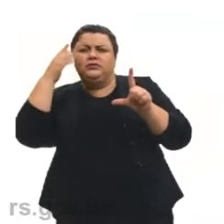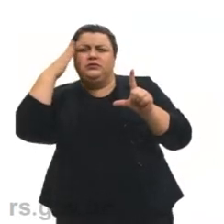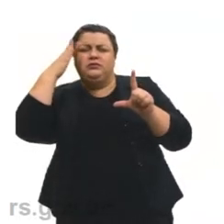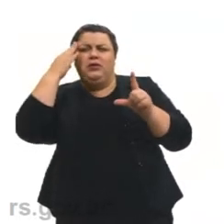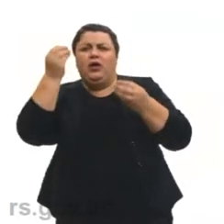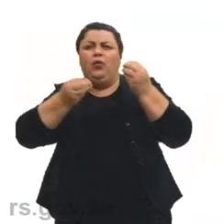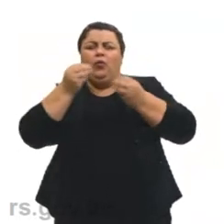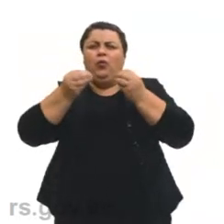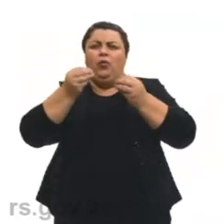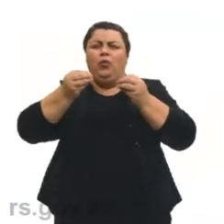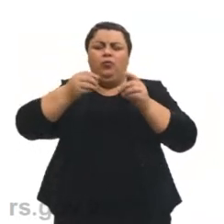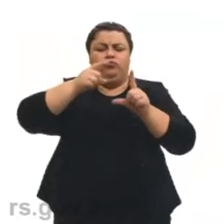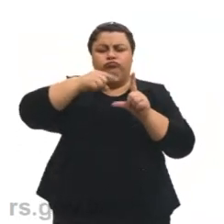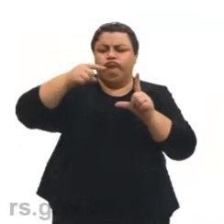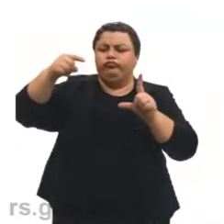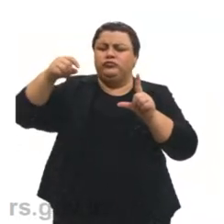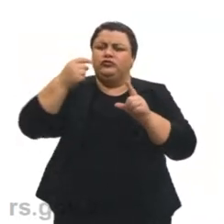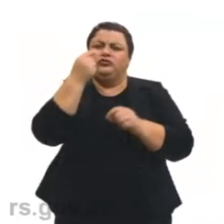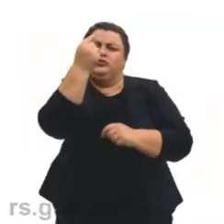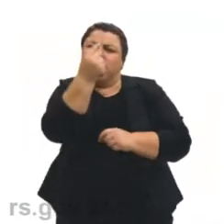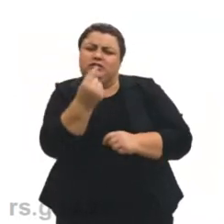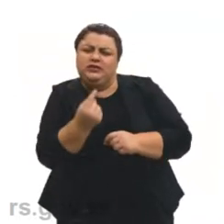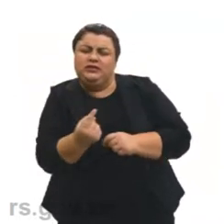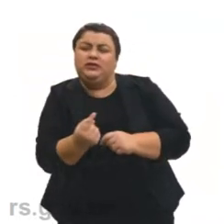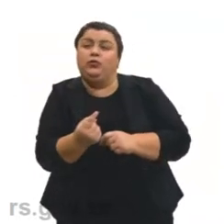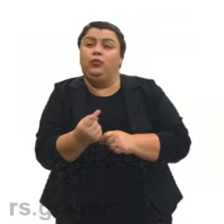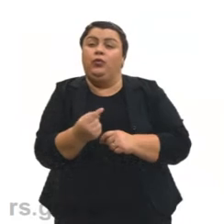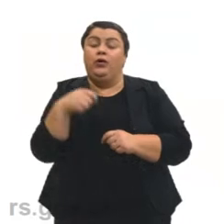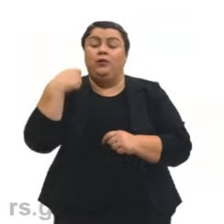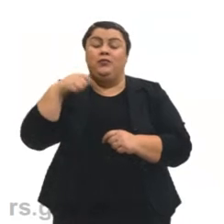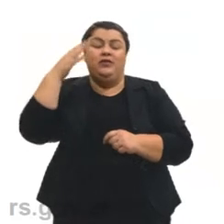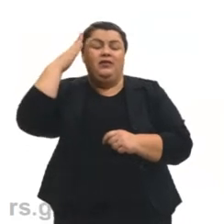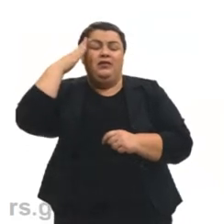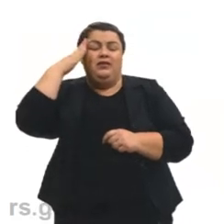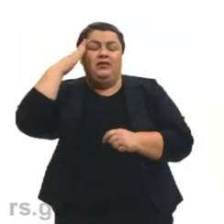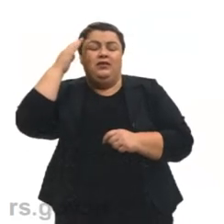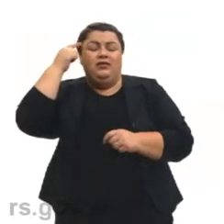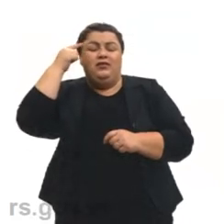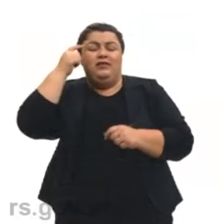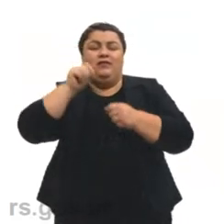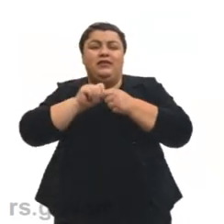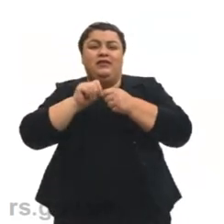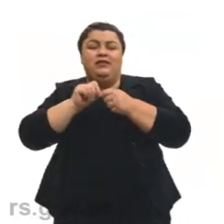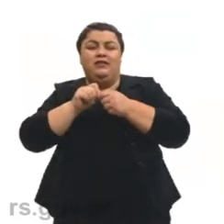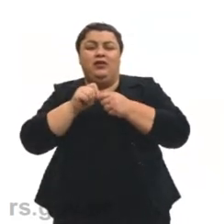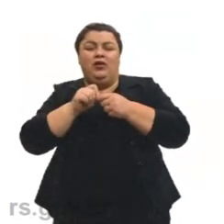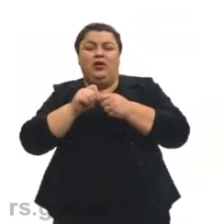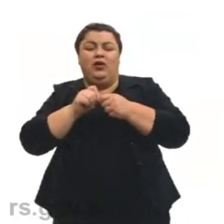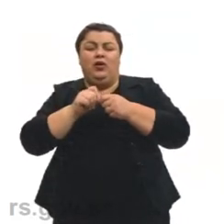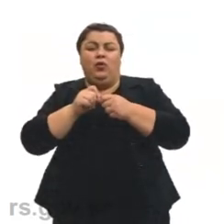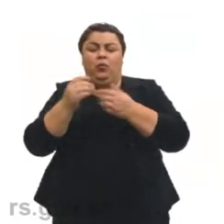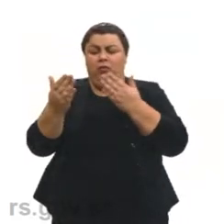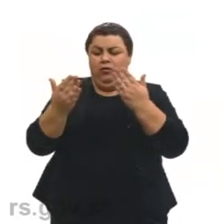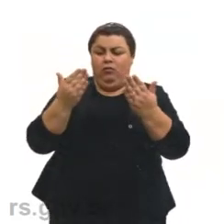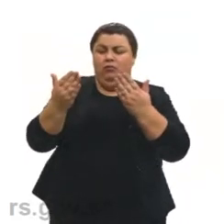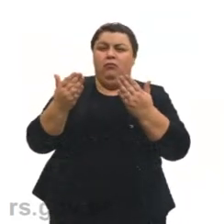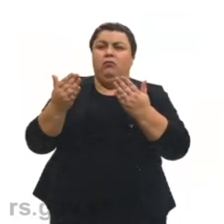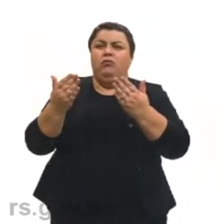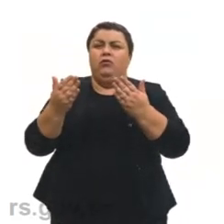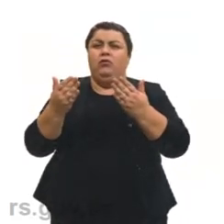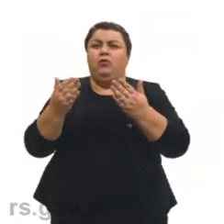tracejado de cada um daí 61 62 63 então preciso fazer uma interpolação ele fazer uma estimativa né é